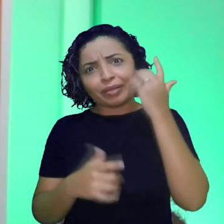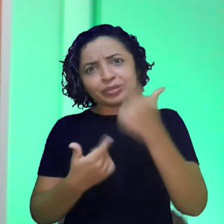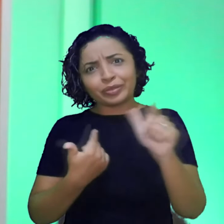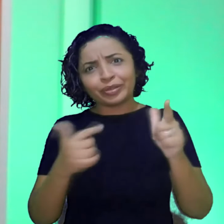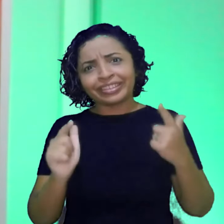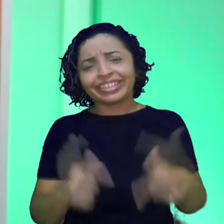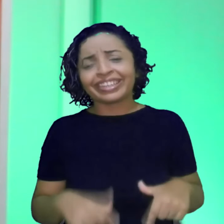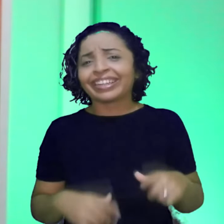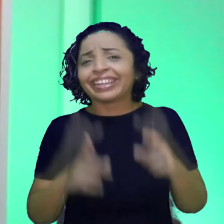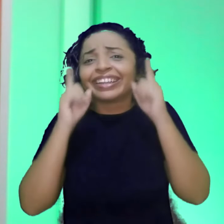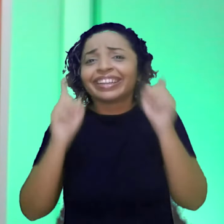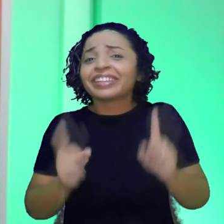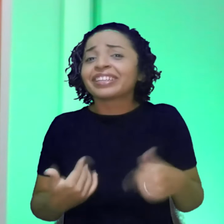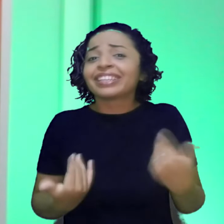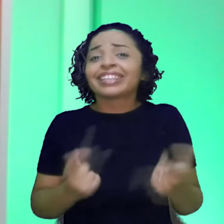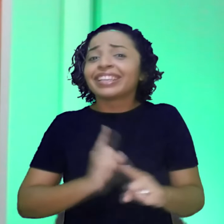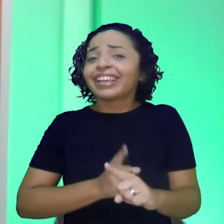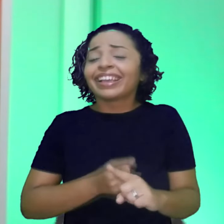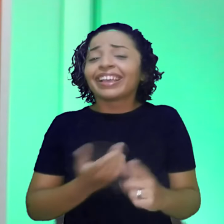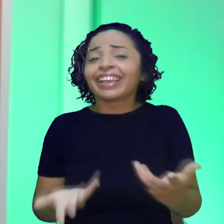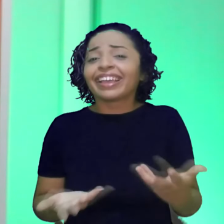Eu não sei por que eles enviam